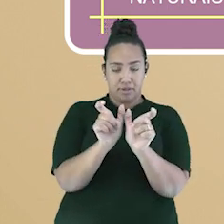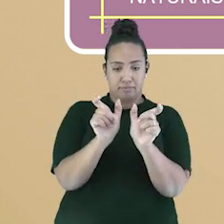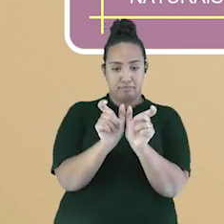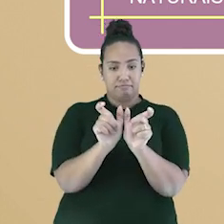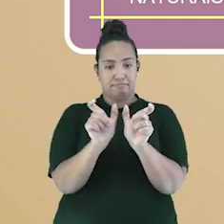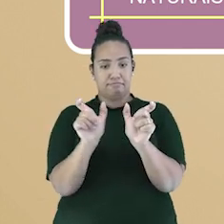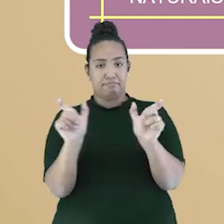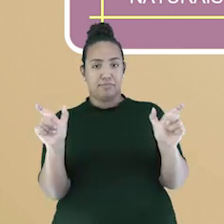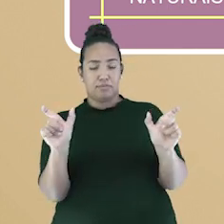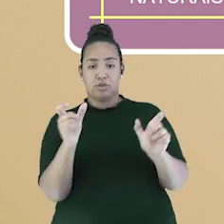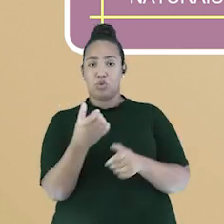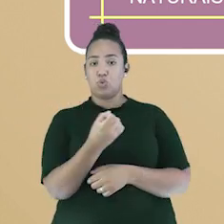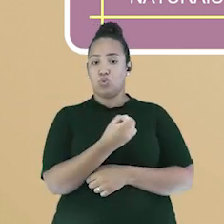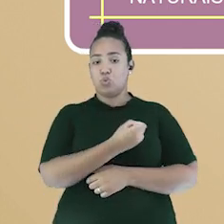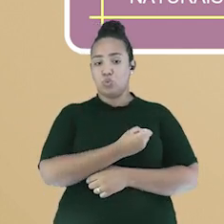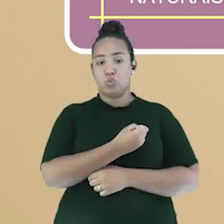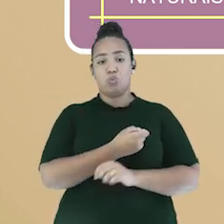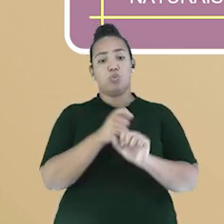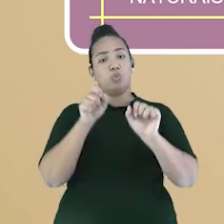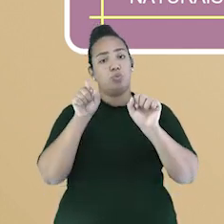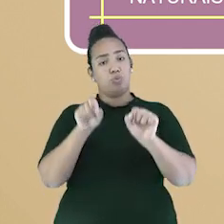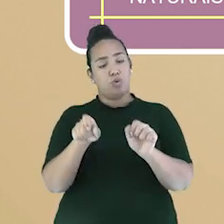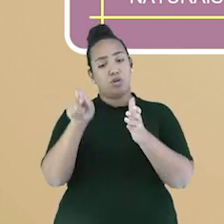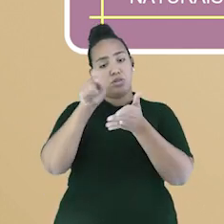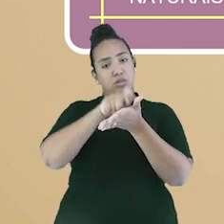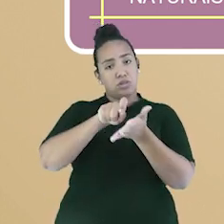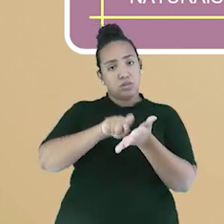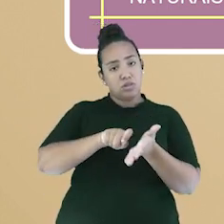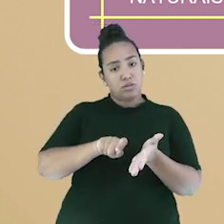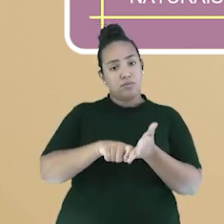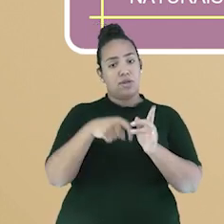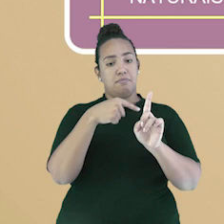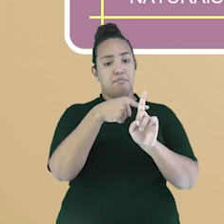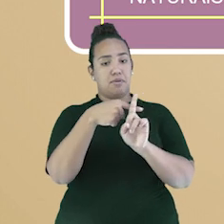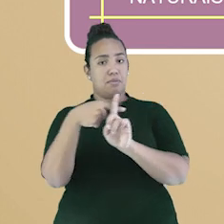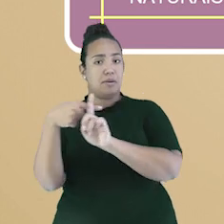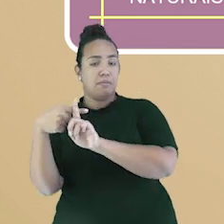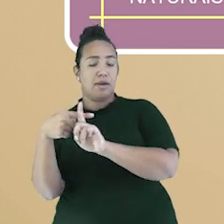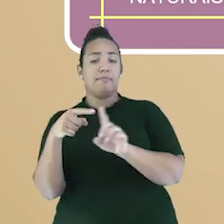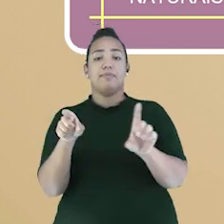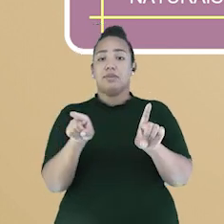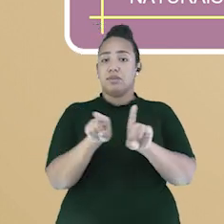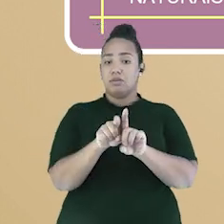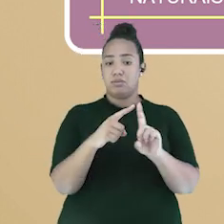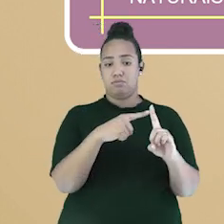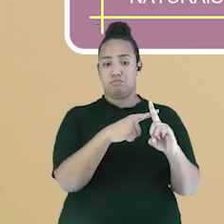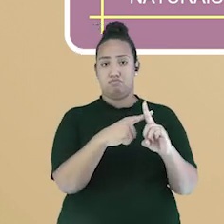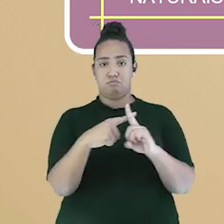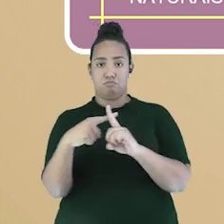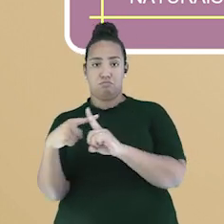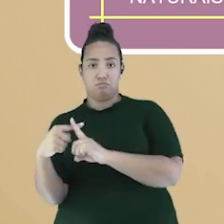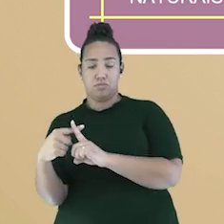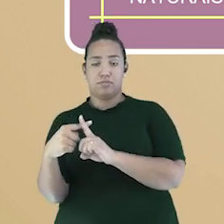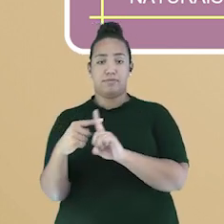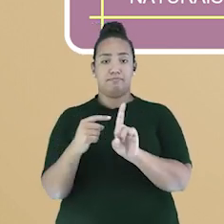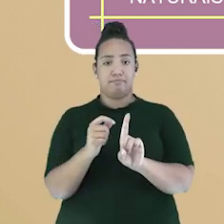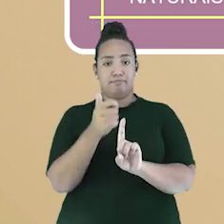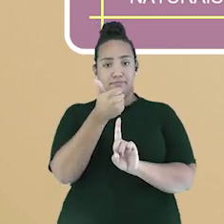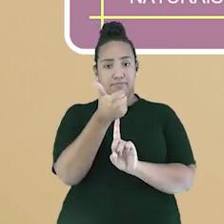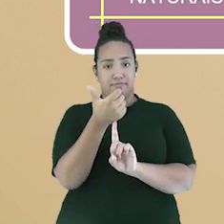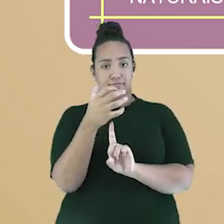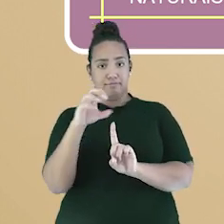todo número natural pode ser escrito por meio de adições e multiplicações por potências de 10 para